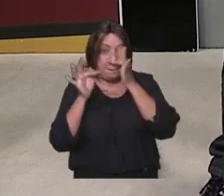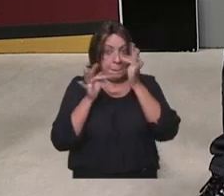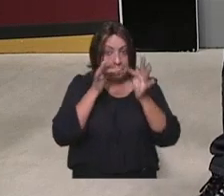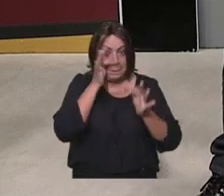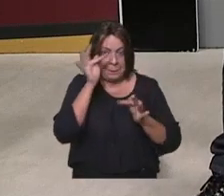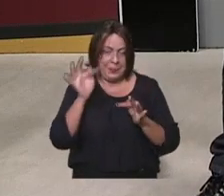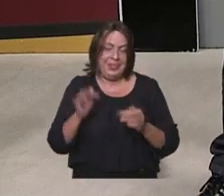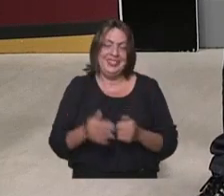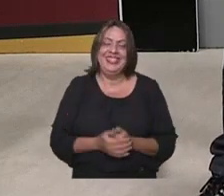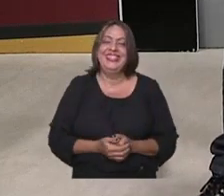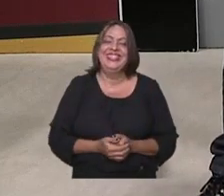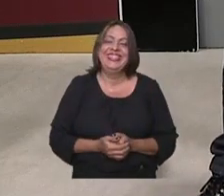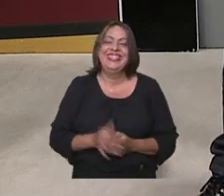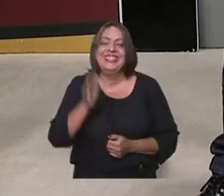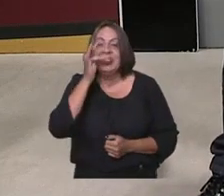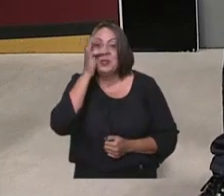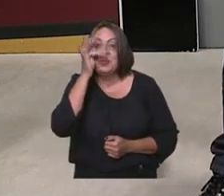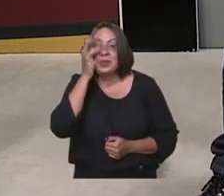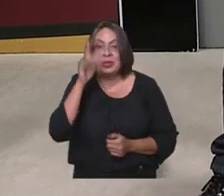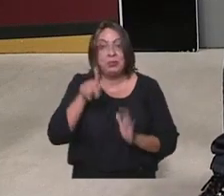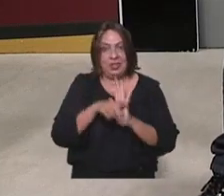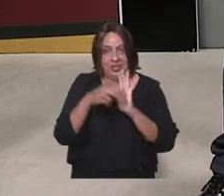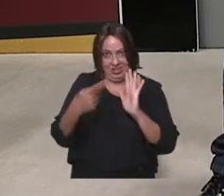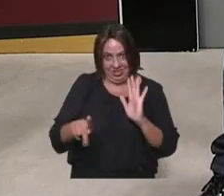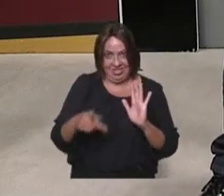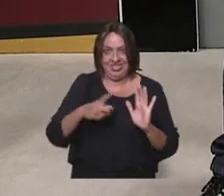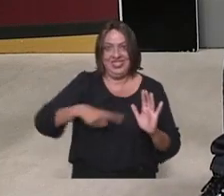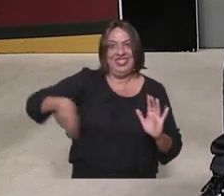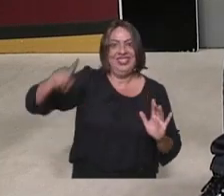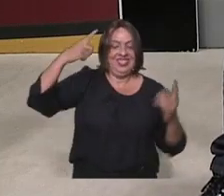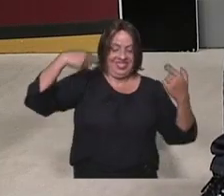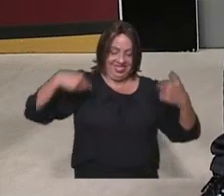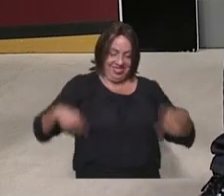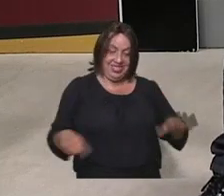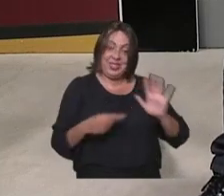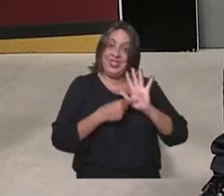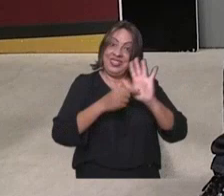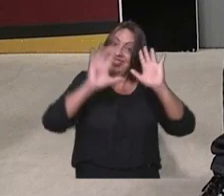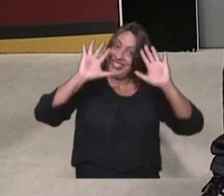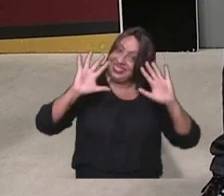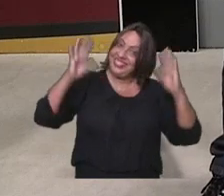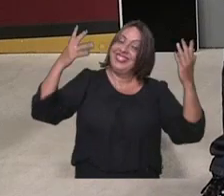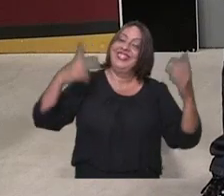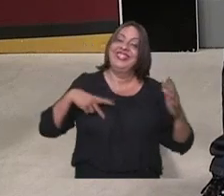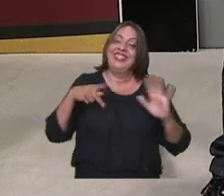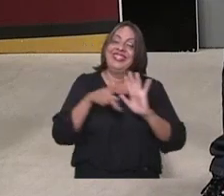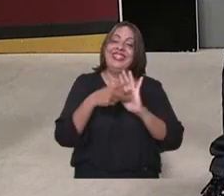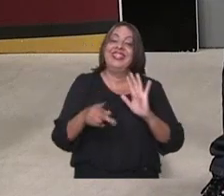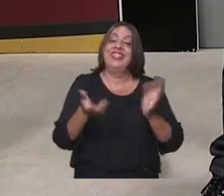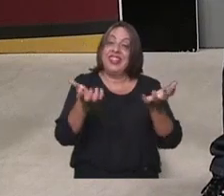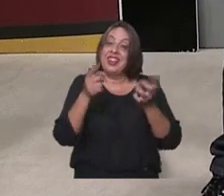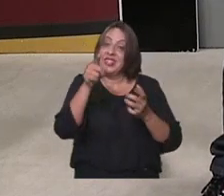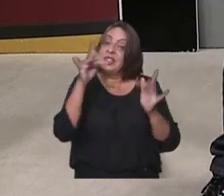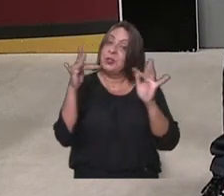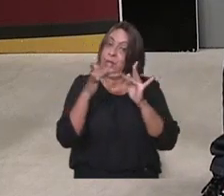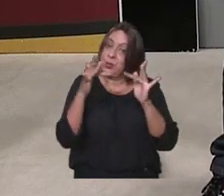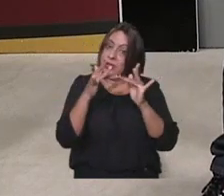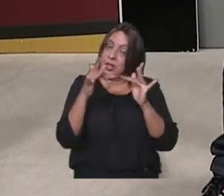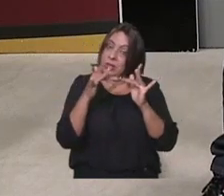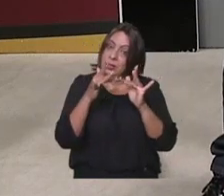Eu e minha prima Vera. Chegamos com tudo, né? E pra gente poder comemorar aí, eu quero que você entre em